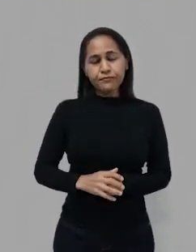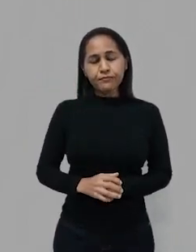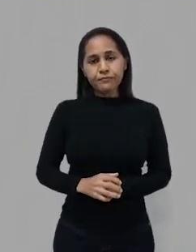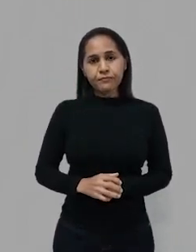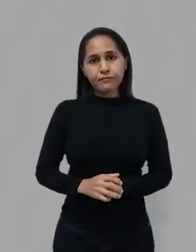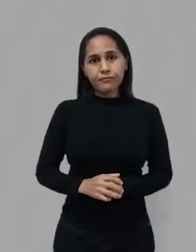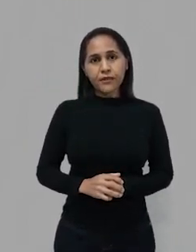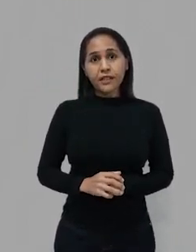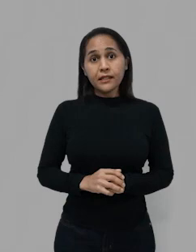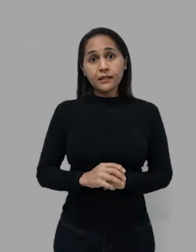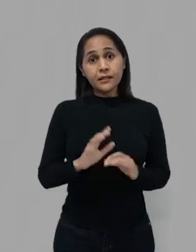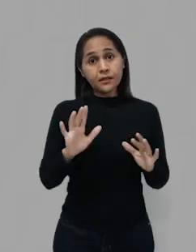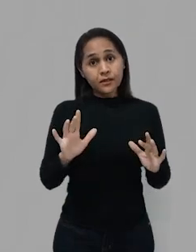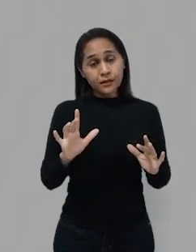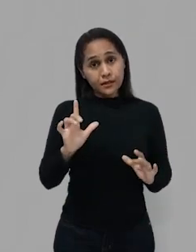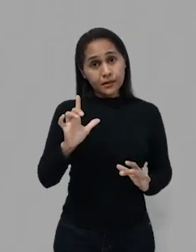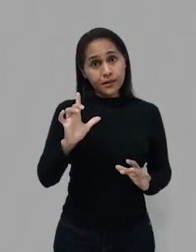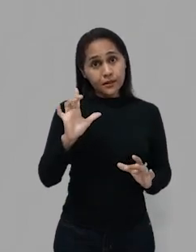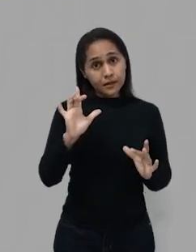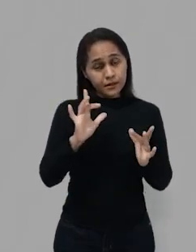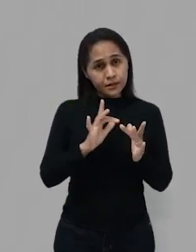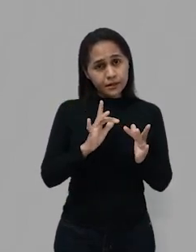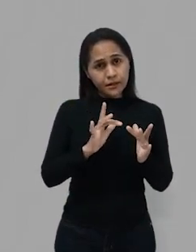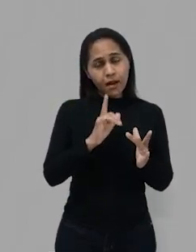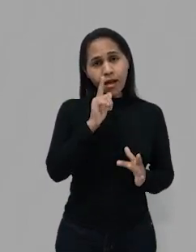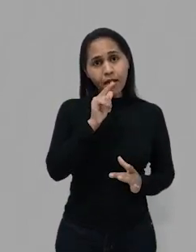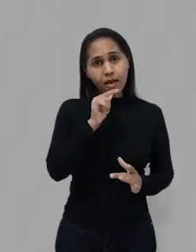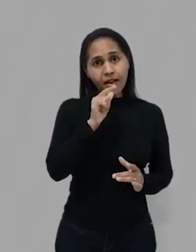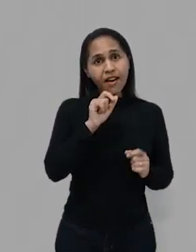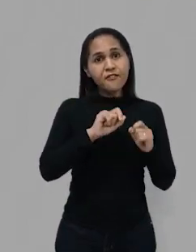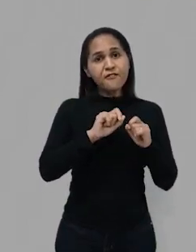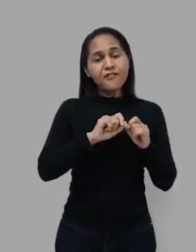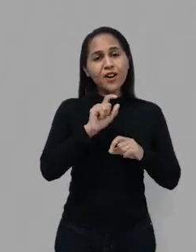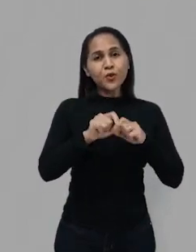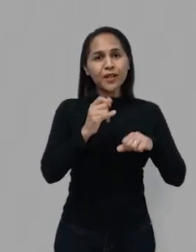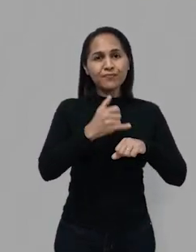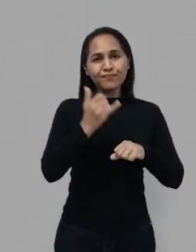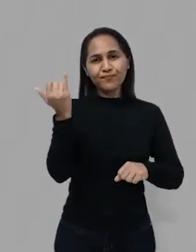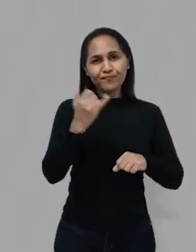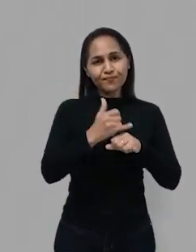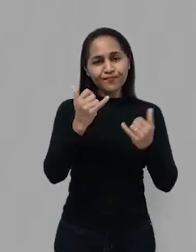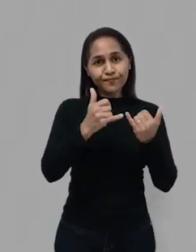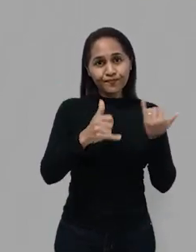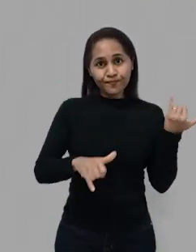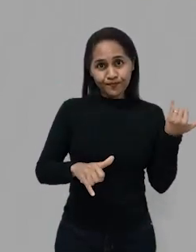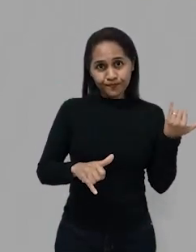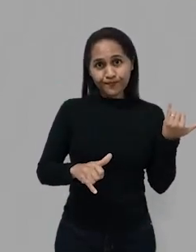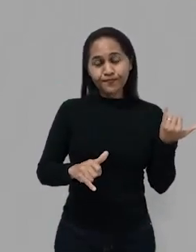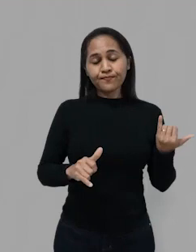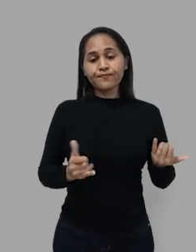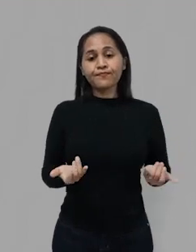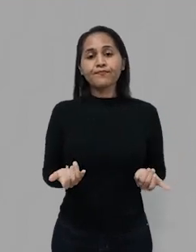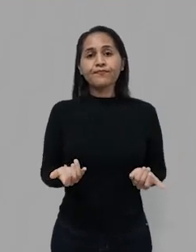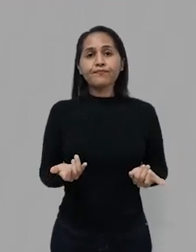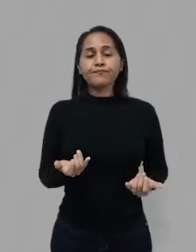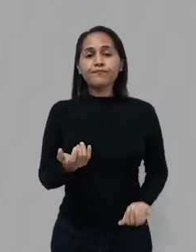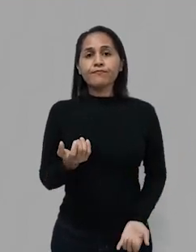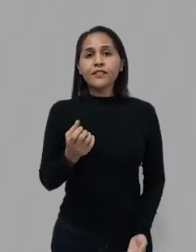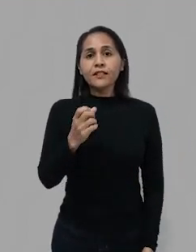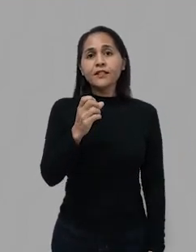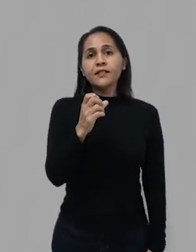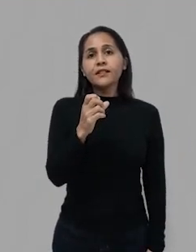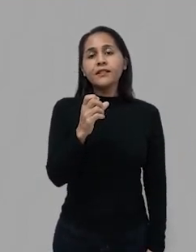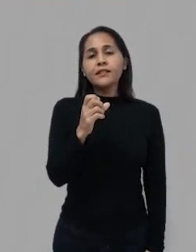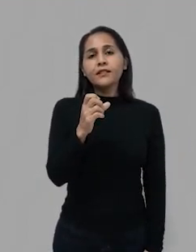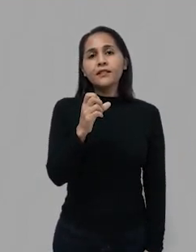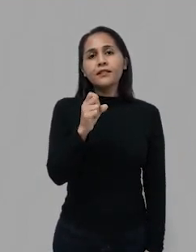a ligação polar, e vamos gerar os íons, vão ser gerados os íons. Sais, eles